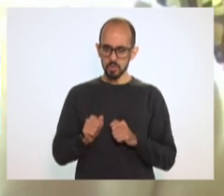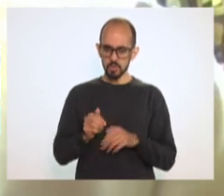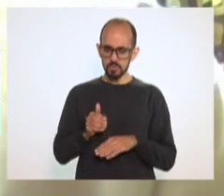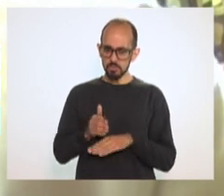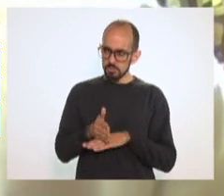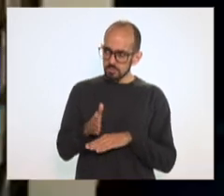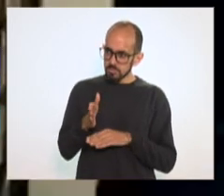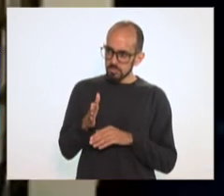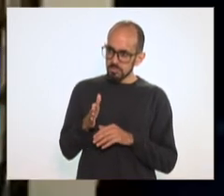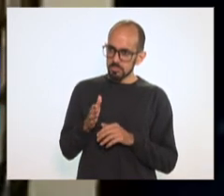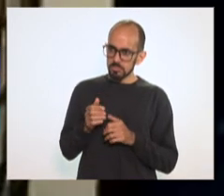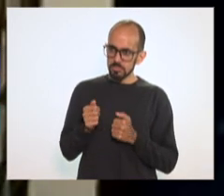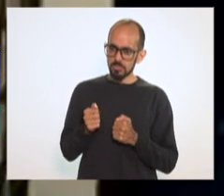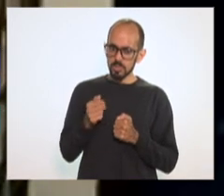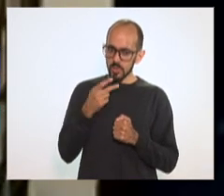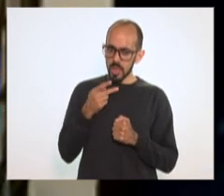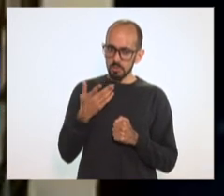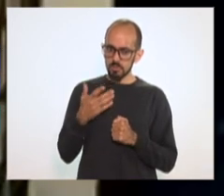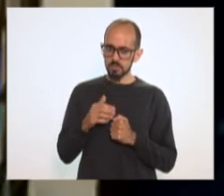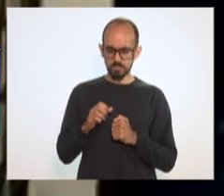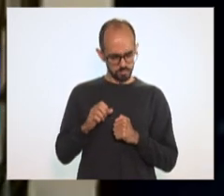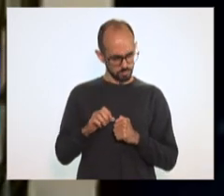prazer nobre deputado Rubens